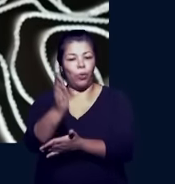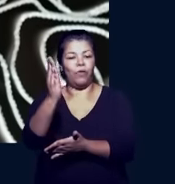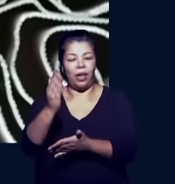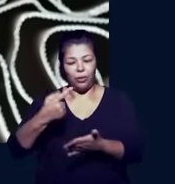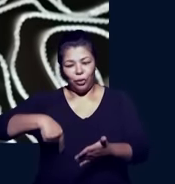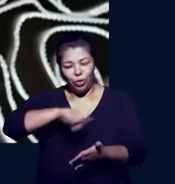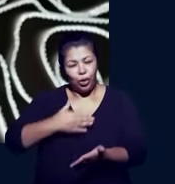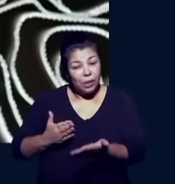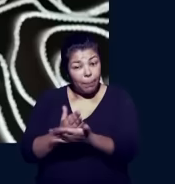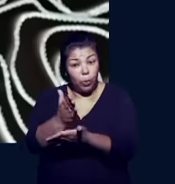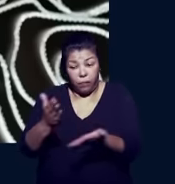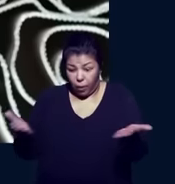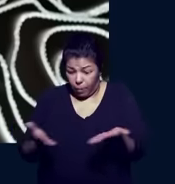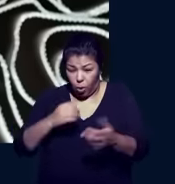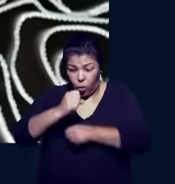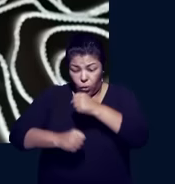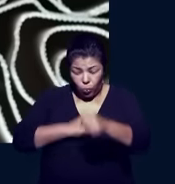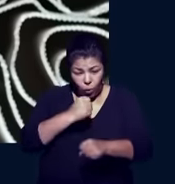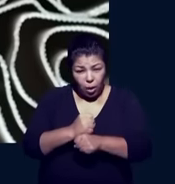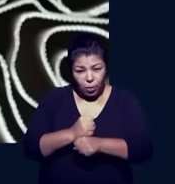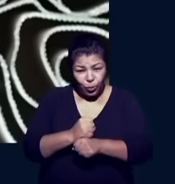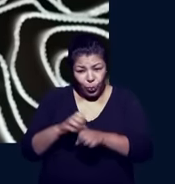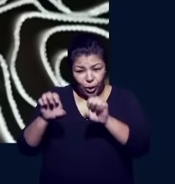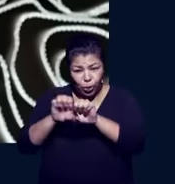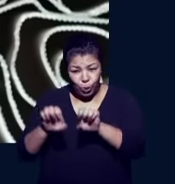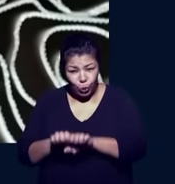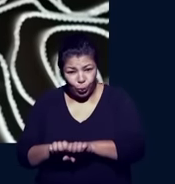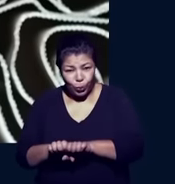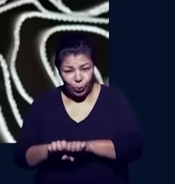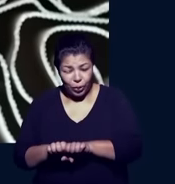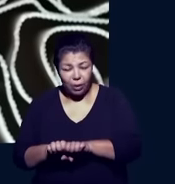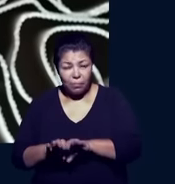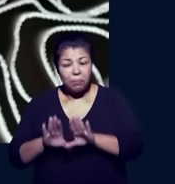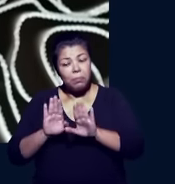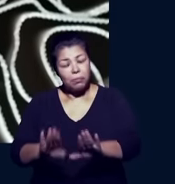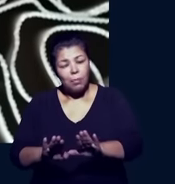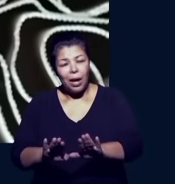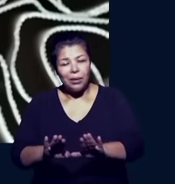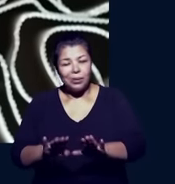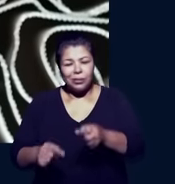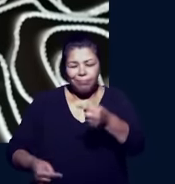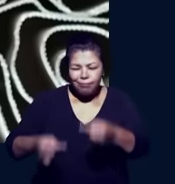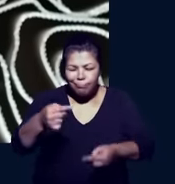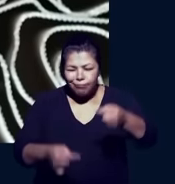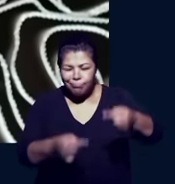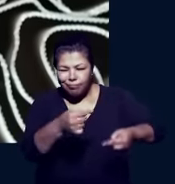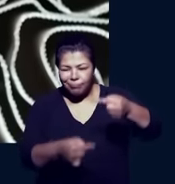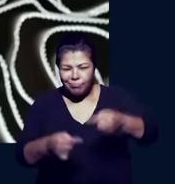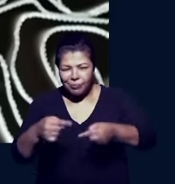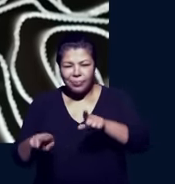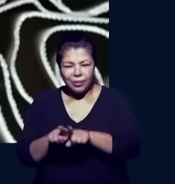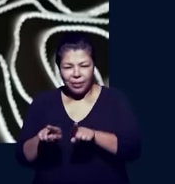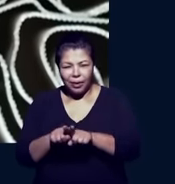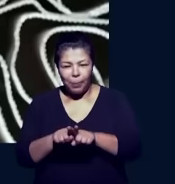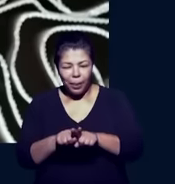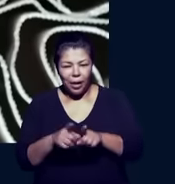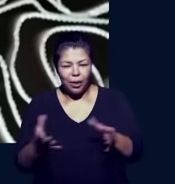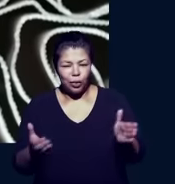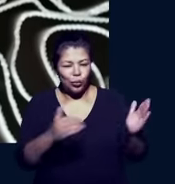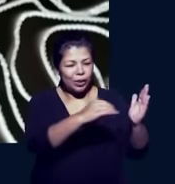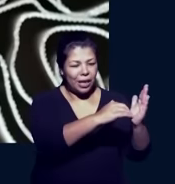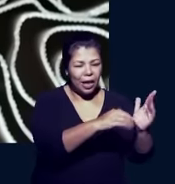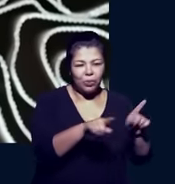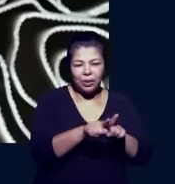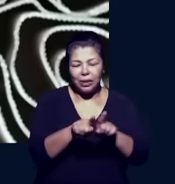esse ano um arcabouço com apoio eh eh eh indiscutível do presidente do senado do presidente da Câmara Então vamos seguir o